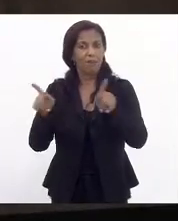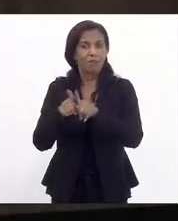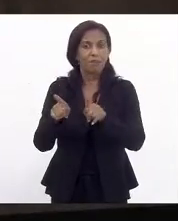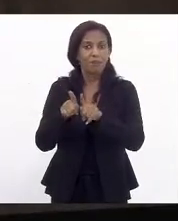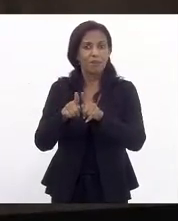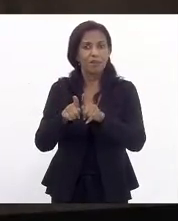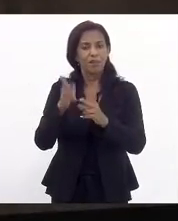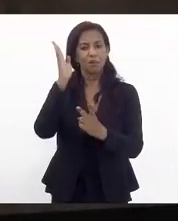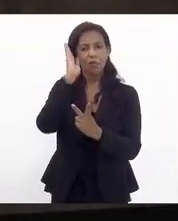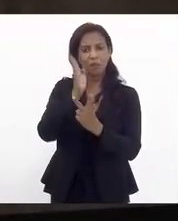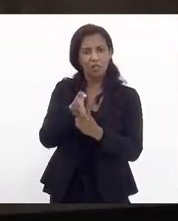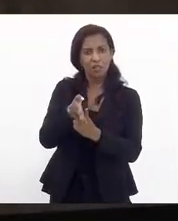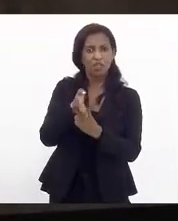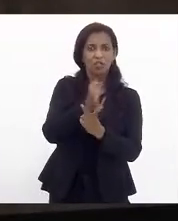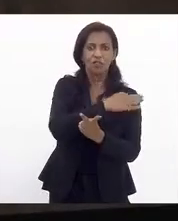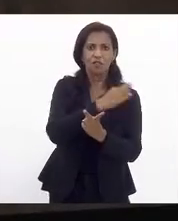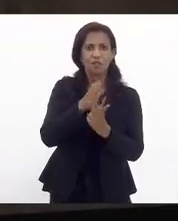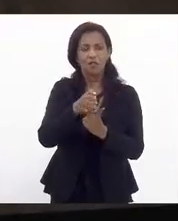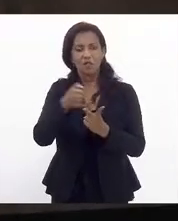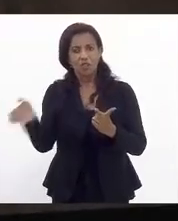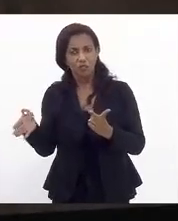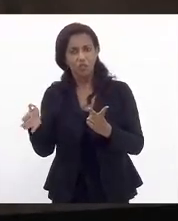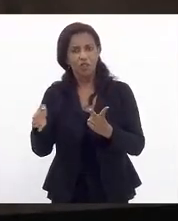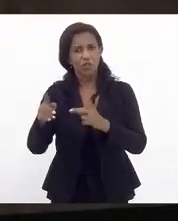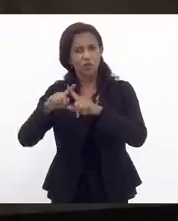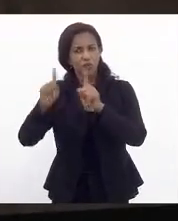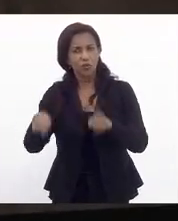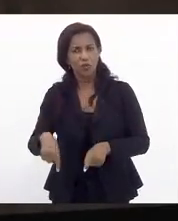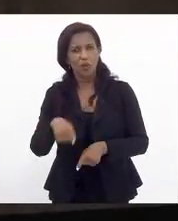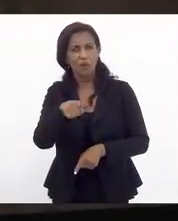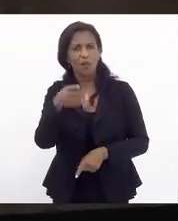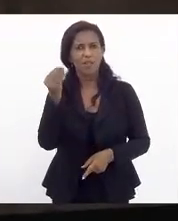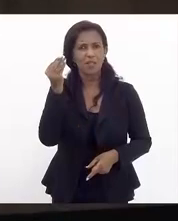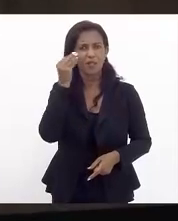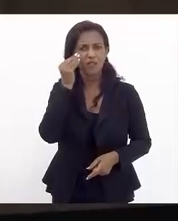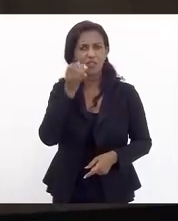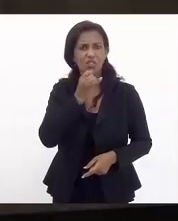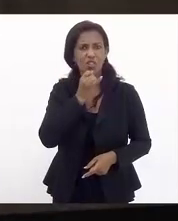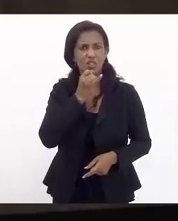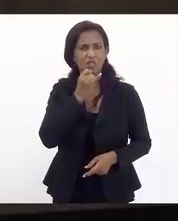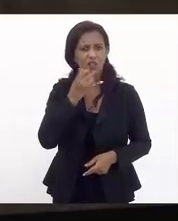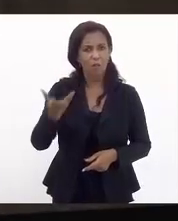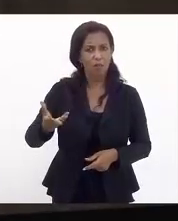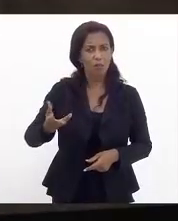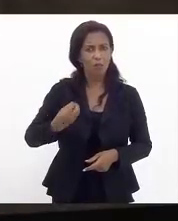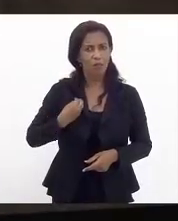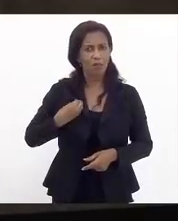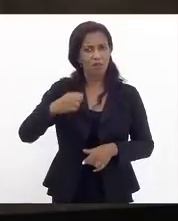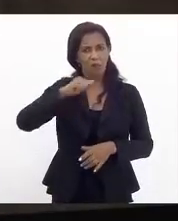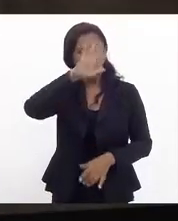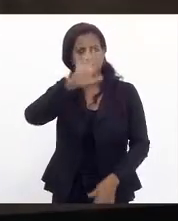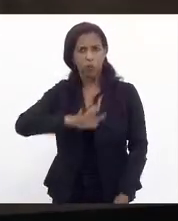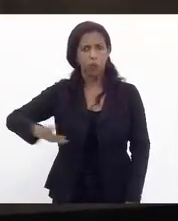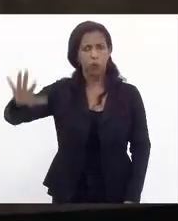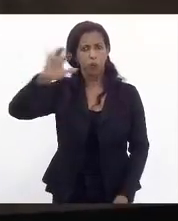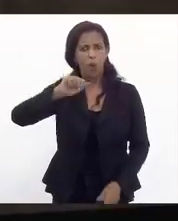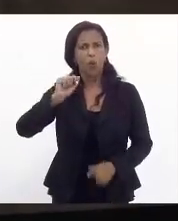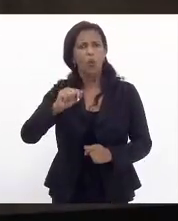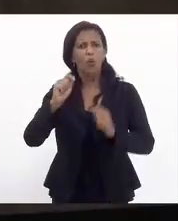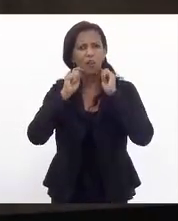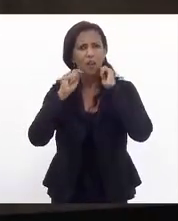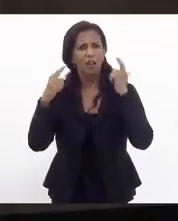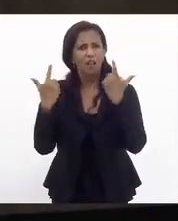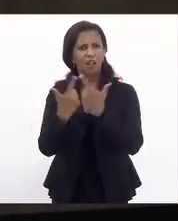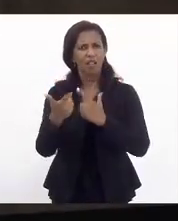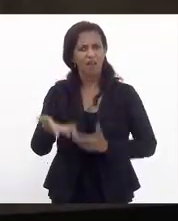meritocracia dividir por Celestino Público do Rio de Janeiro no meio para ele servir de exemplo para o resto do funcionalismo público Nacional tão que essa casa tá